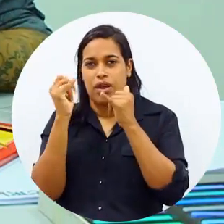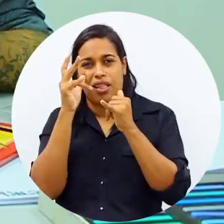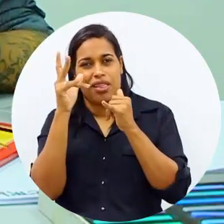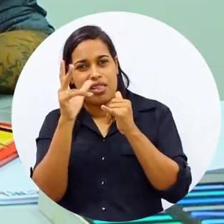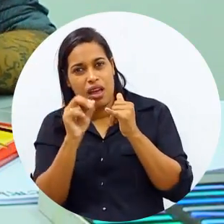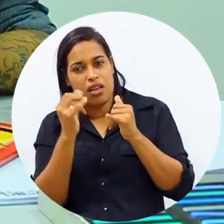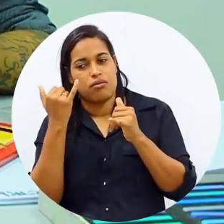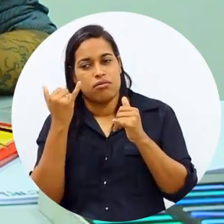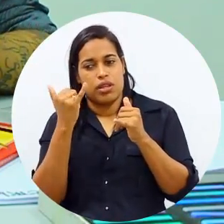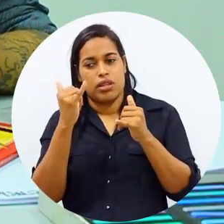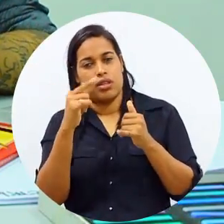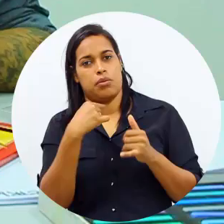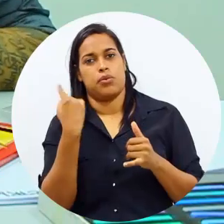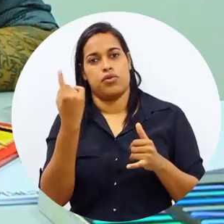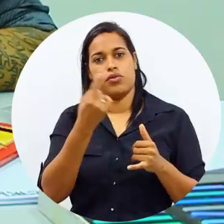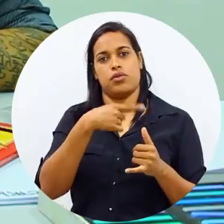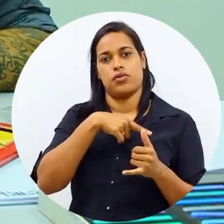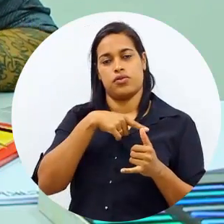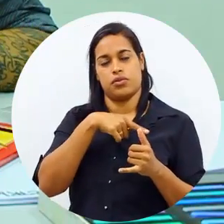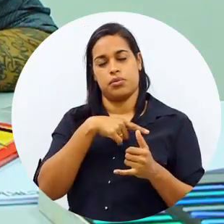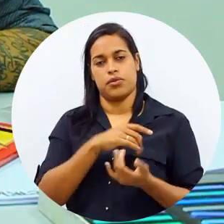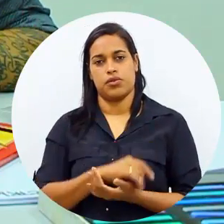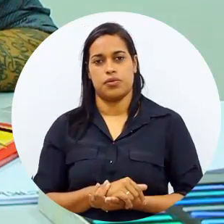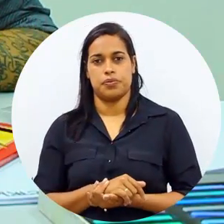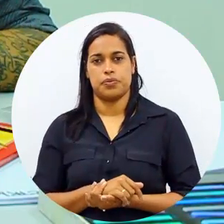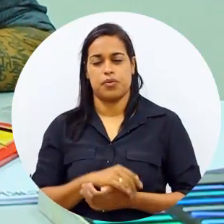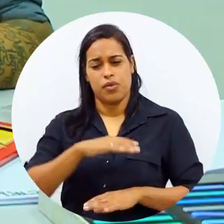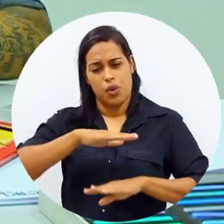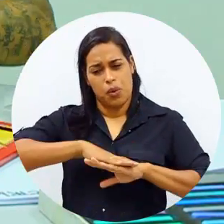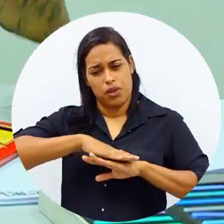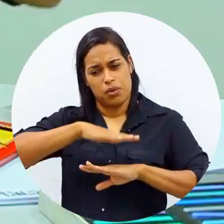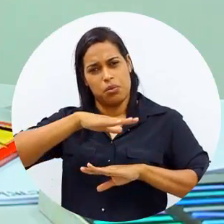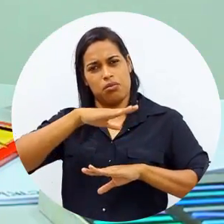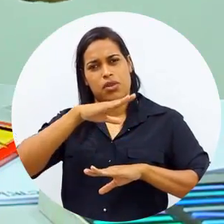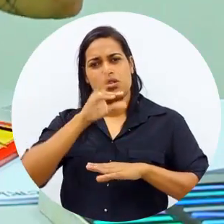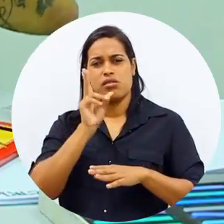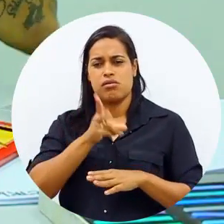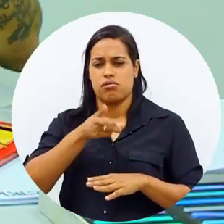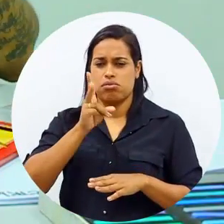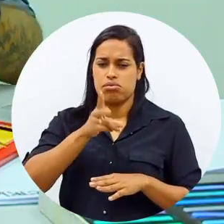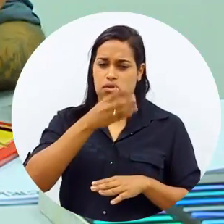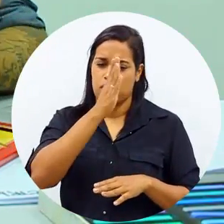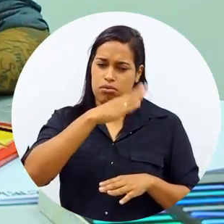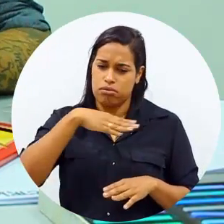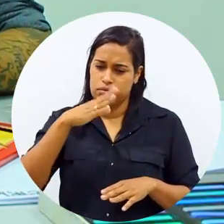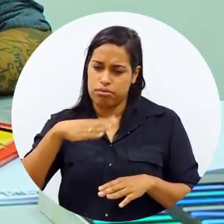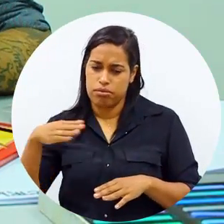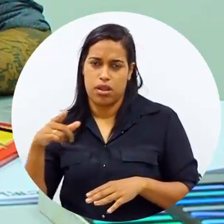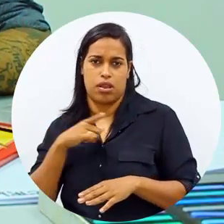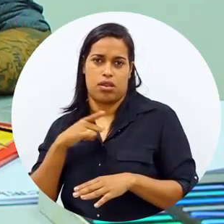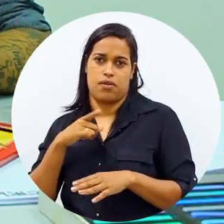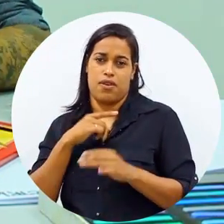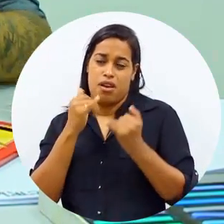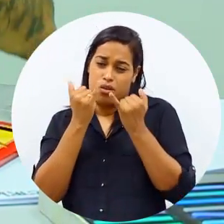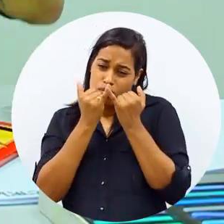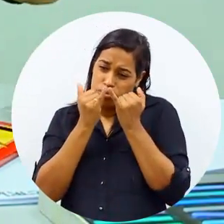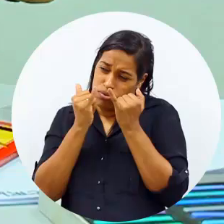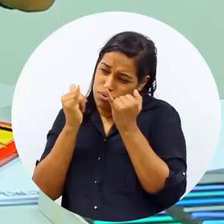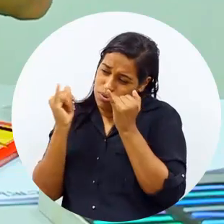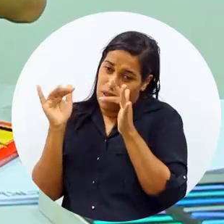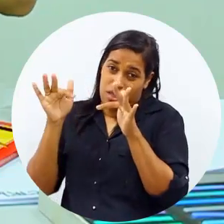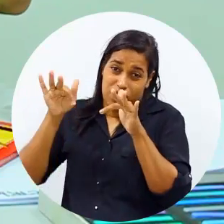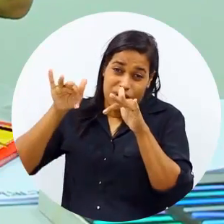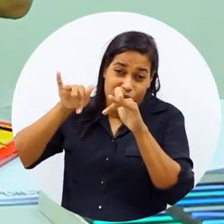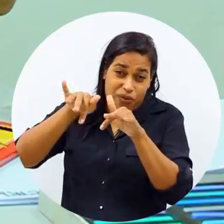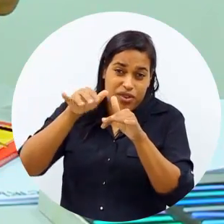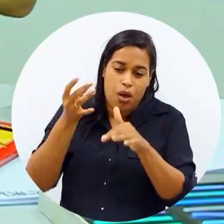tiver, mais ideia de equilíbrio nós temos. Quanto mais revolto esse mar estiver, quer dizer, essa